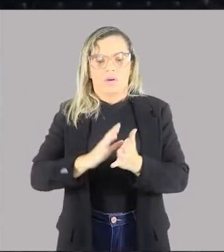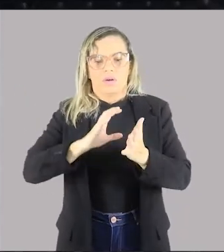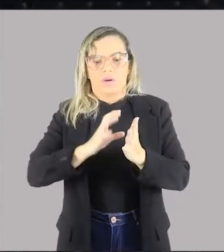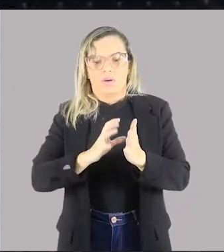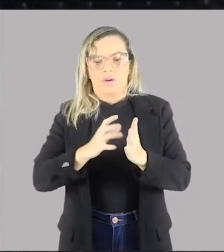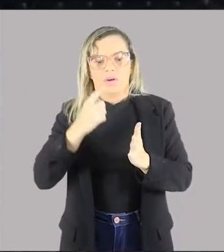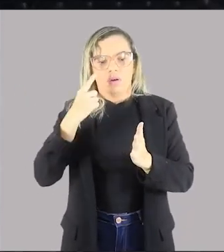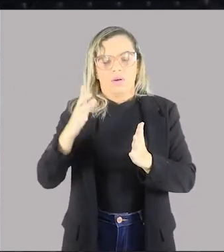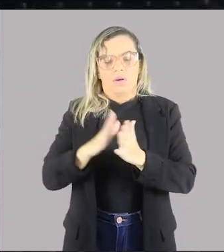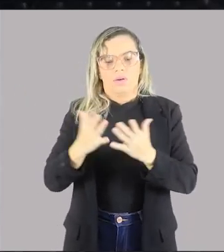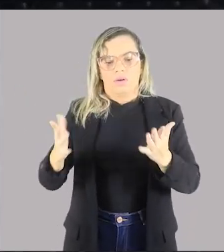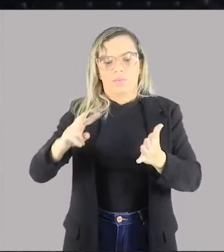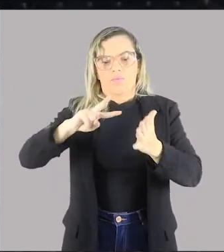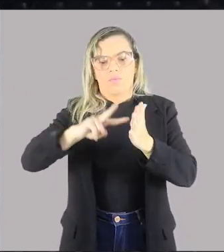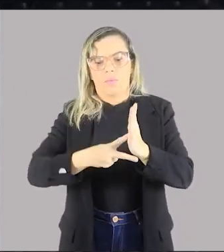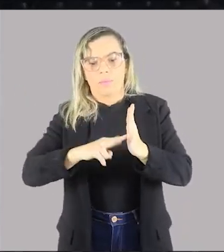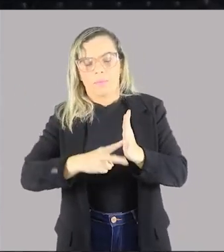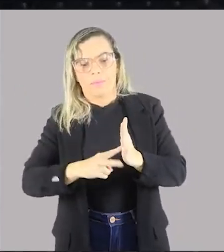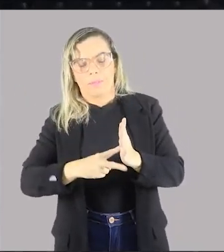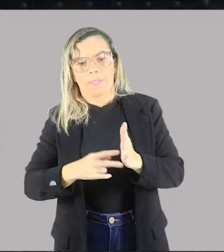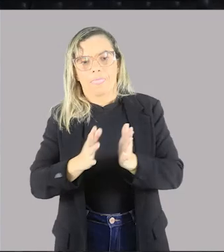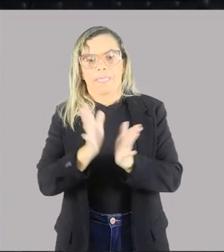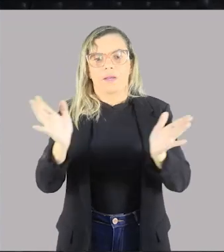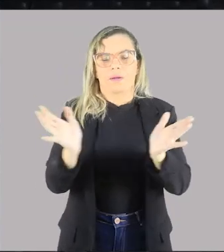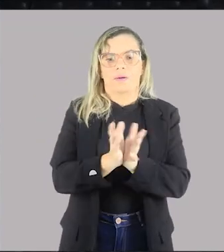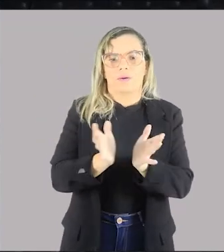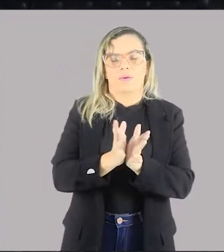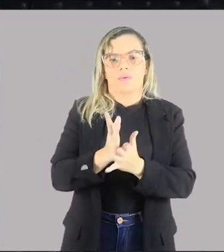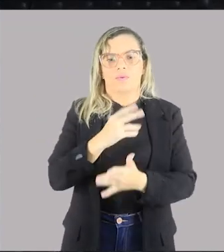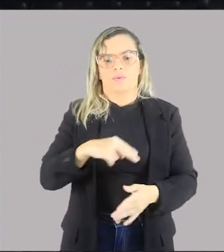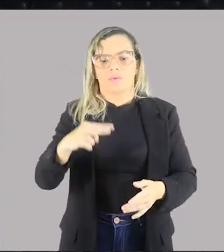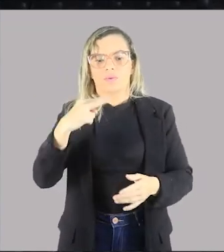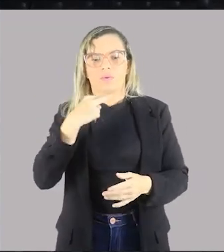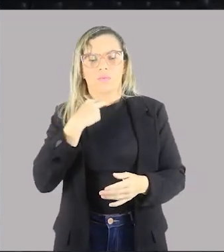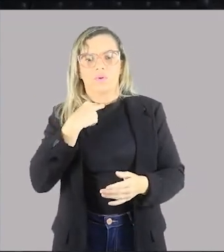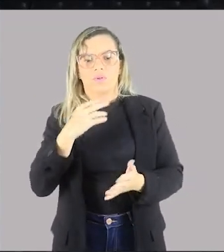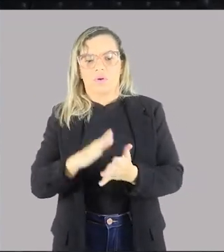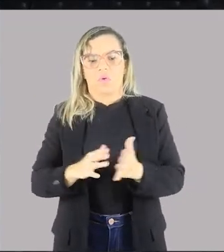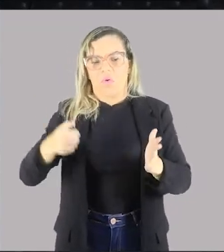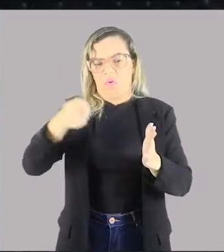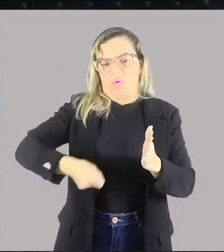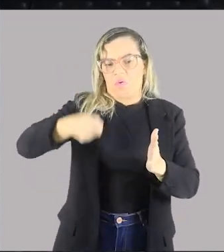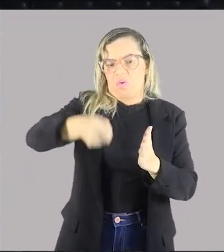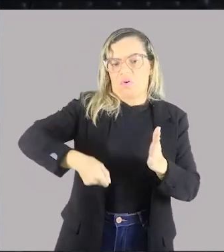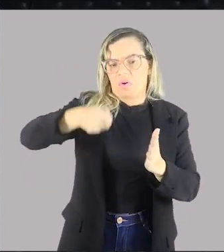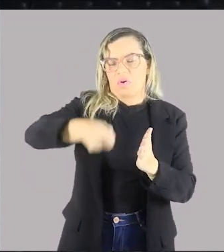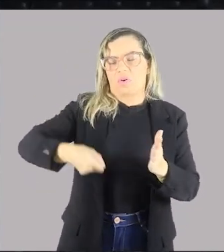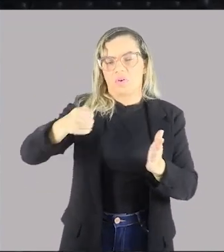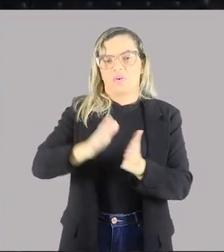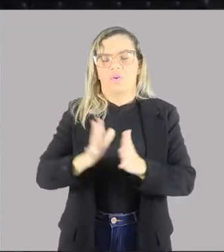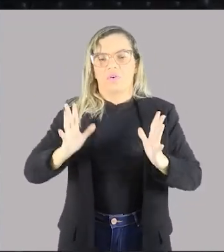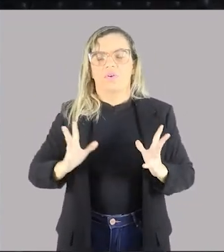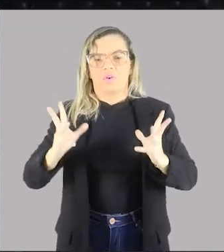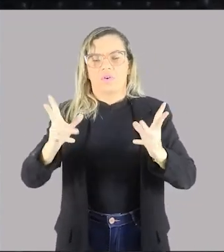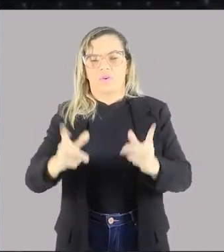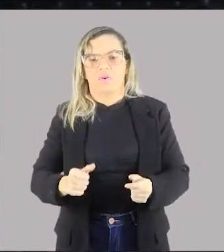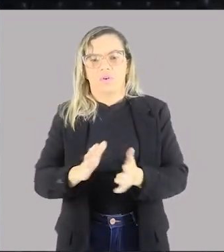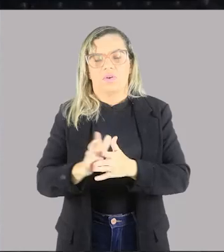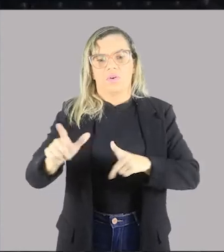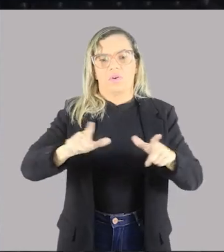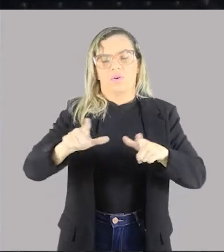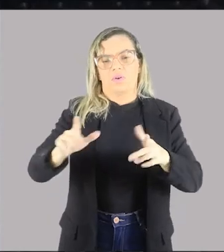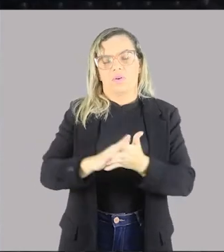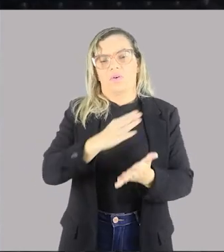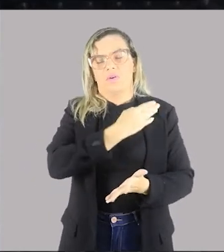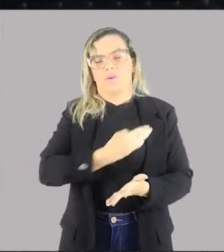alguma associação de classe, não é possível essa coação. Portanto, todos os servidores públicos, assim como qualquer